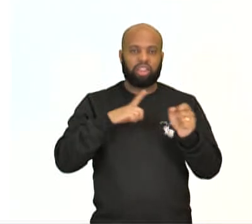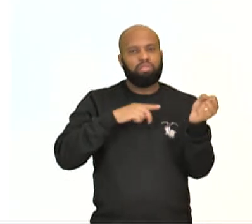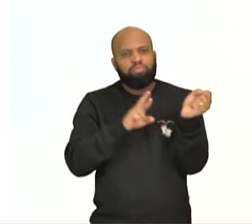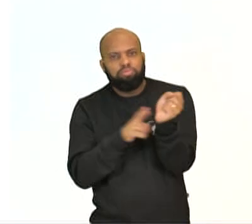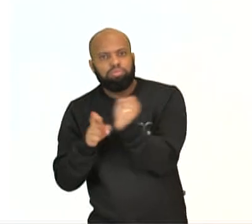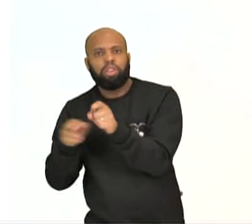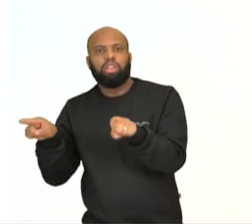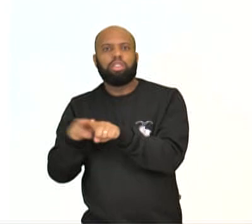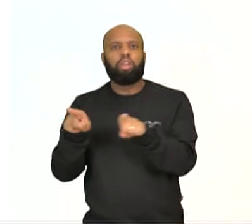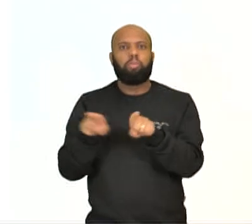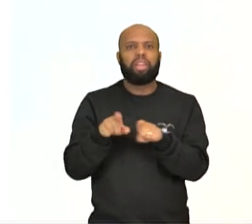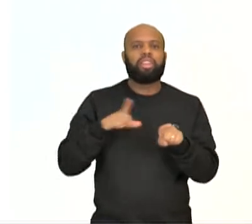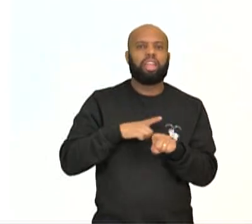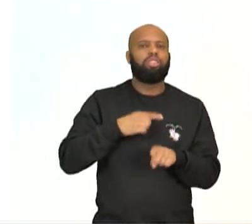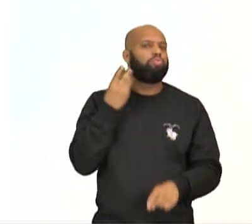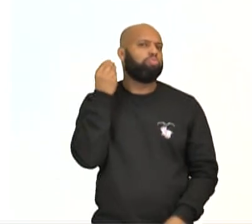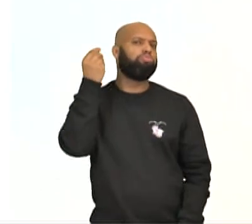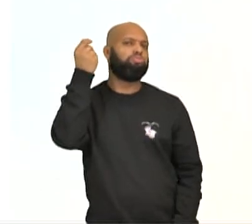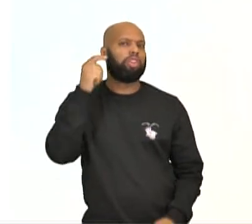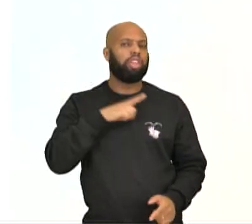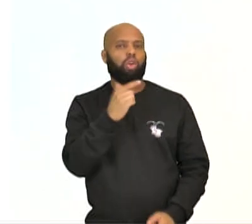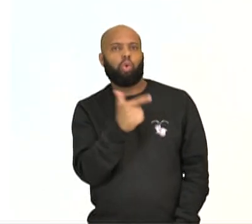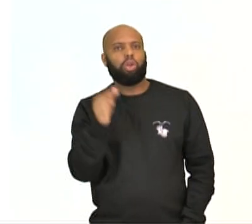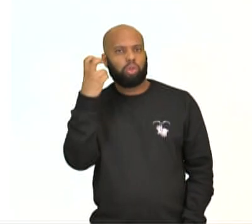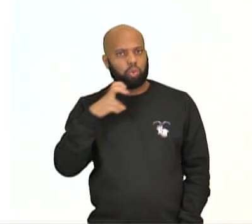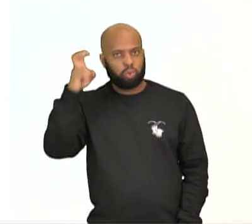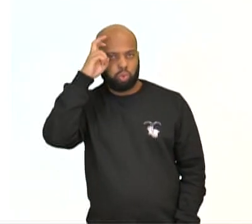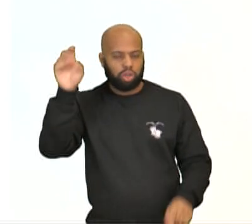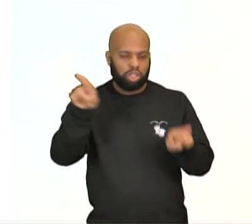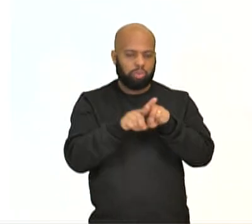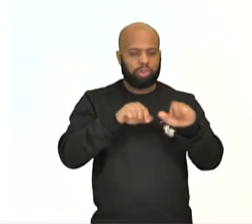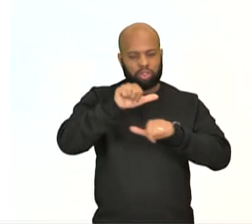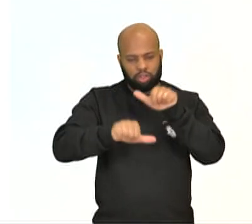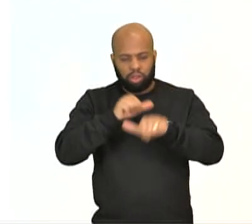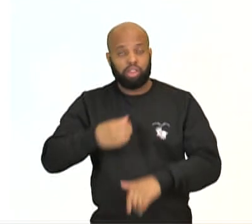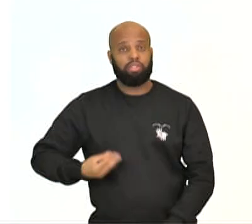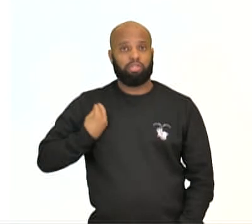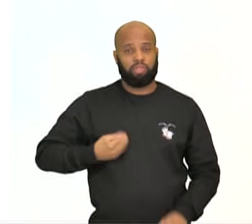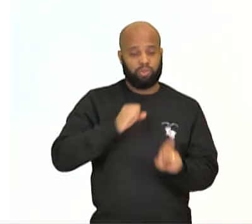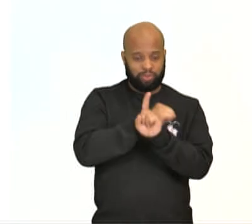melodias de outras culturas e também pelas próprias transformações na vida social.